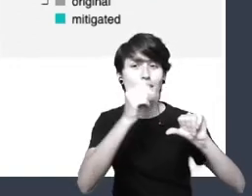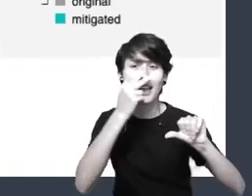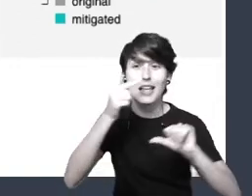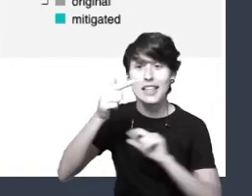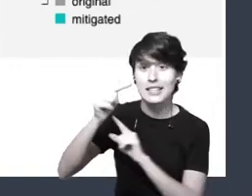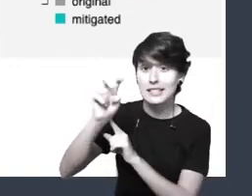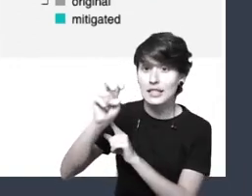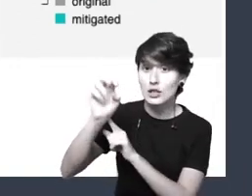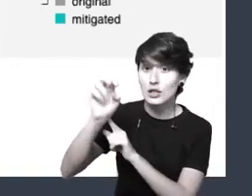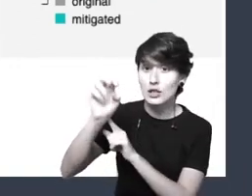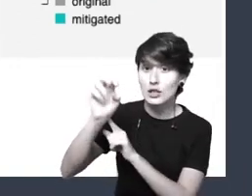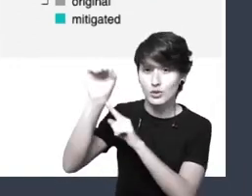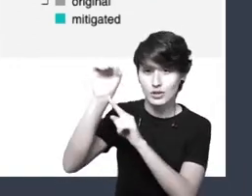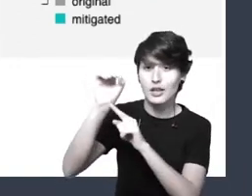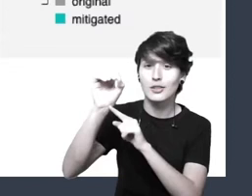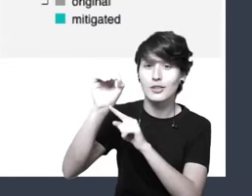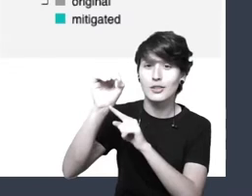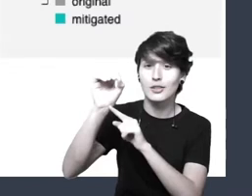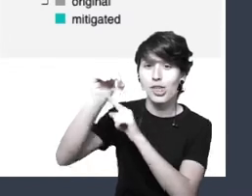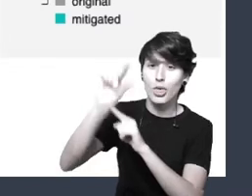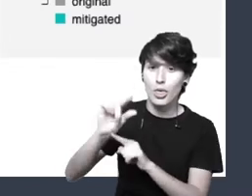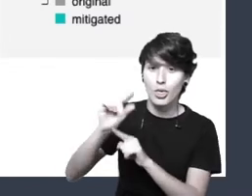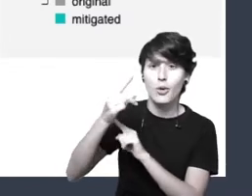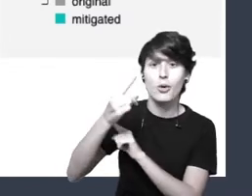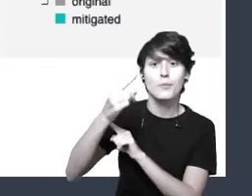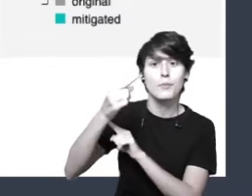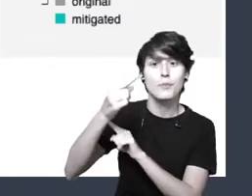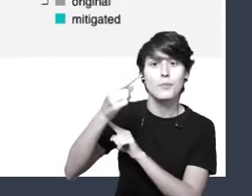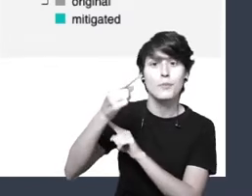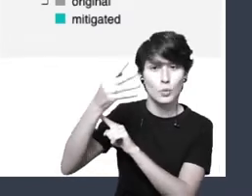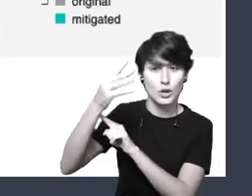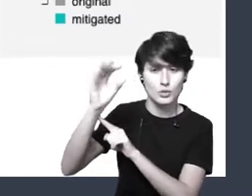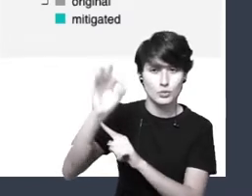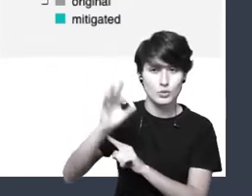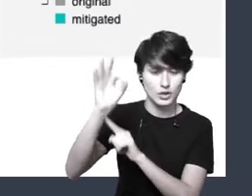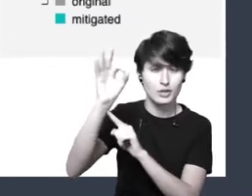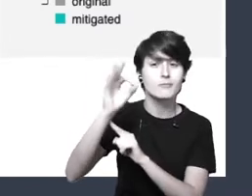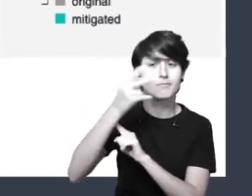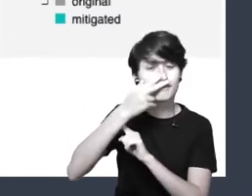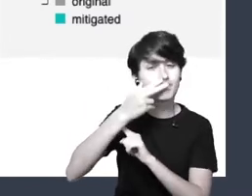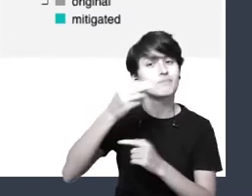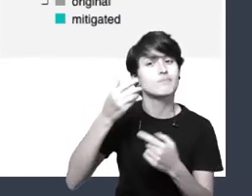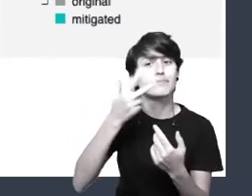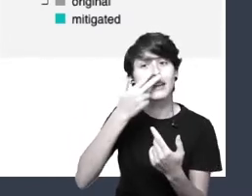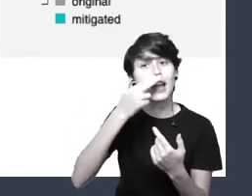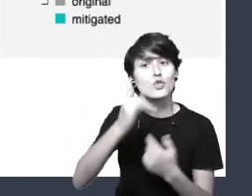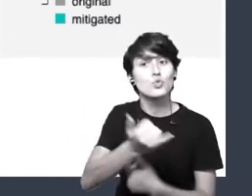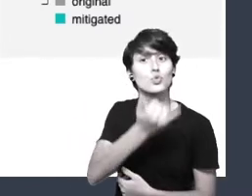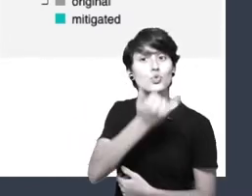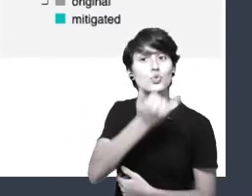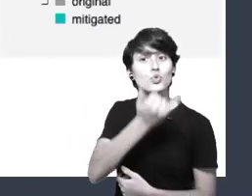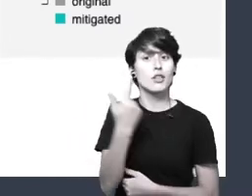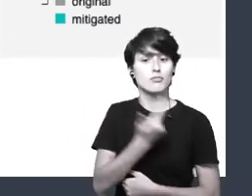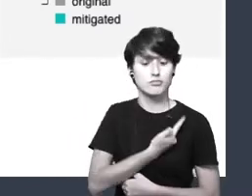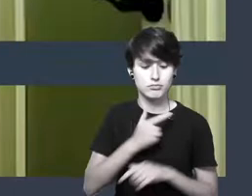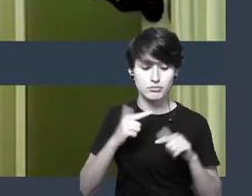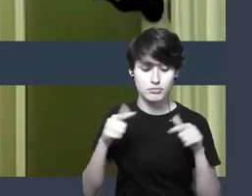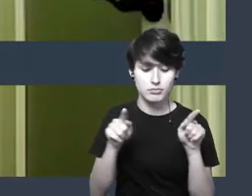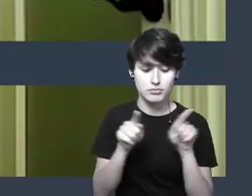para 74%. Esse ele é um tipo de trade-off que a gente vai enfrentar quando a gente aplica esse tipo de